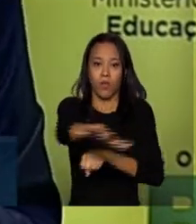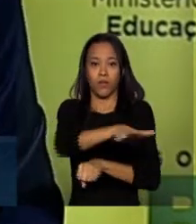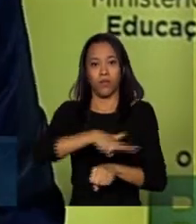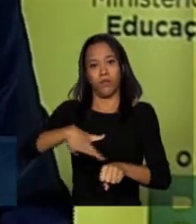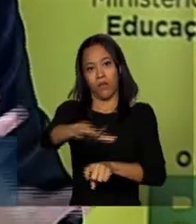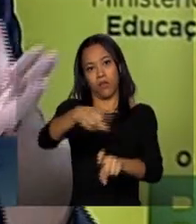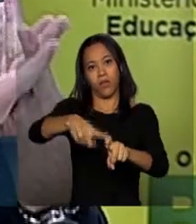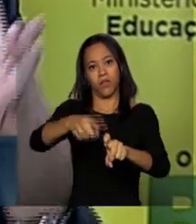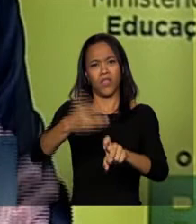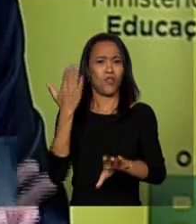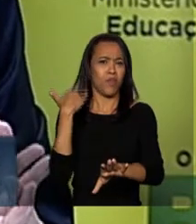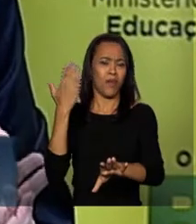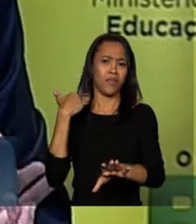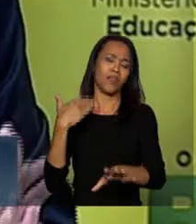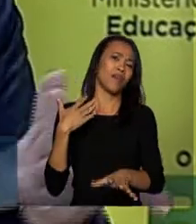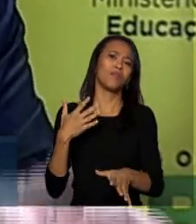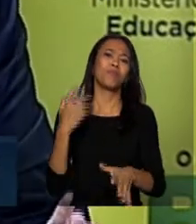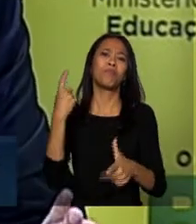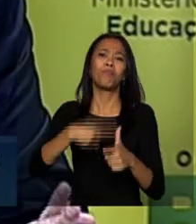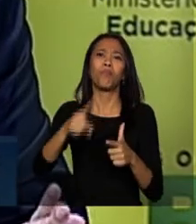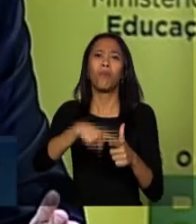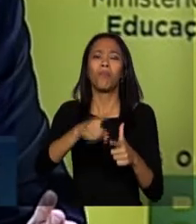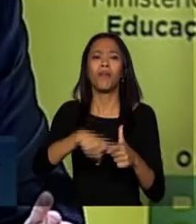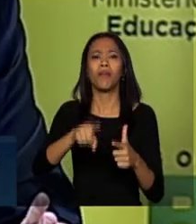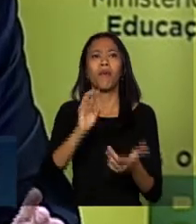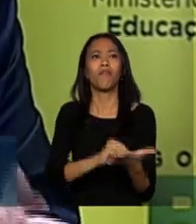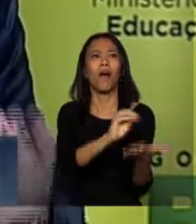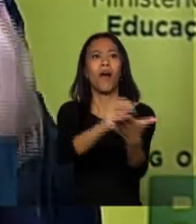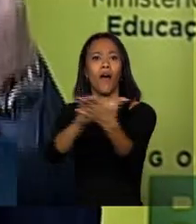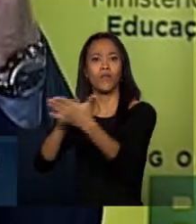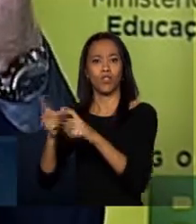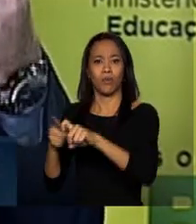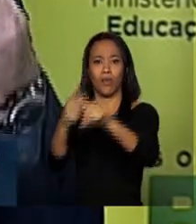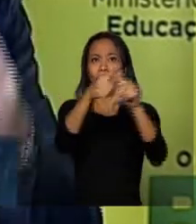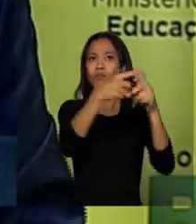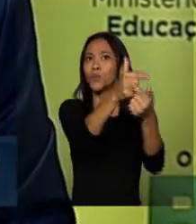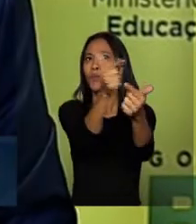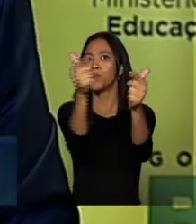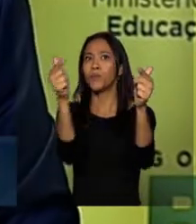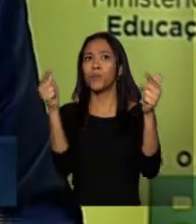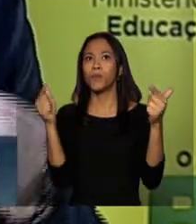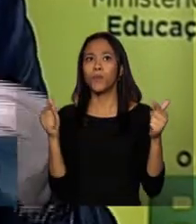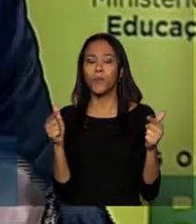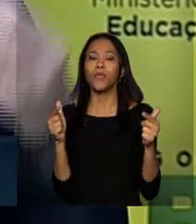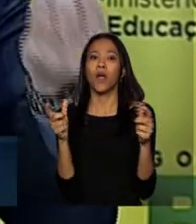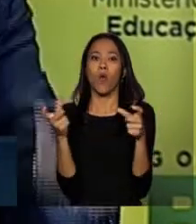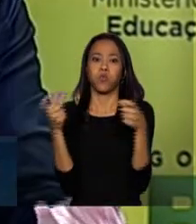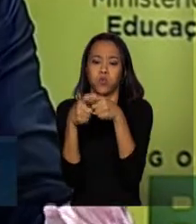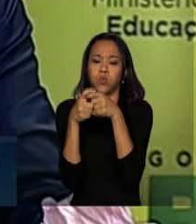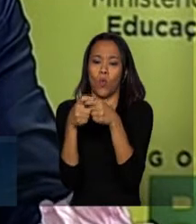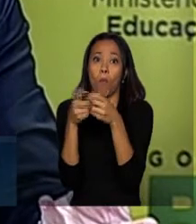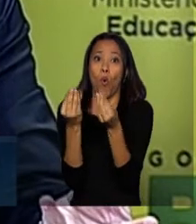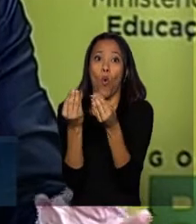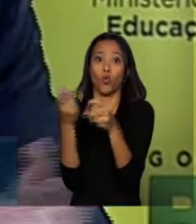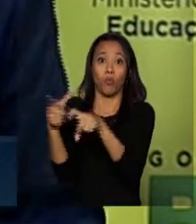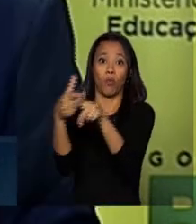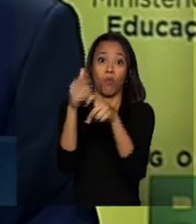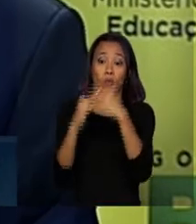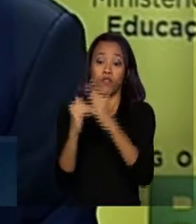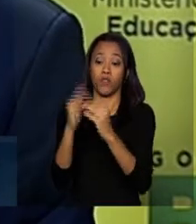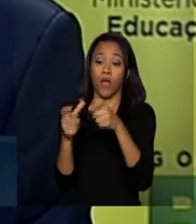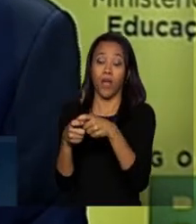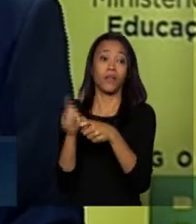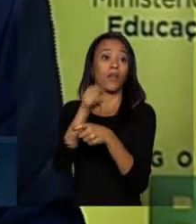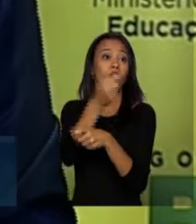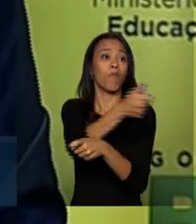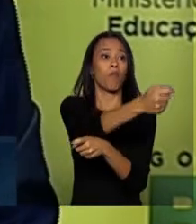que o Brasil enfrentava um grave problema de provimento de profissionais em quantidade e na distribuição desses profissionais. Por